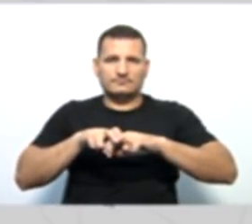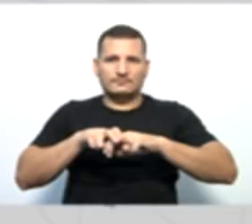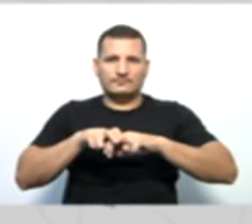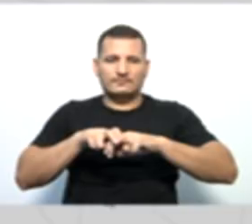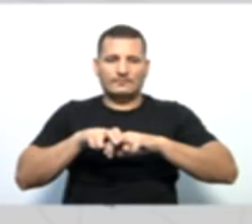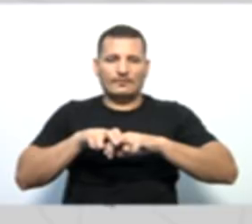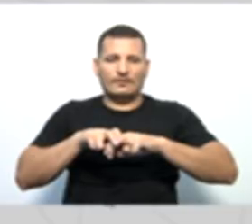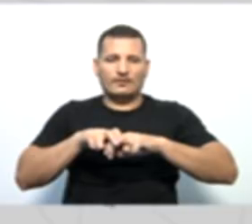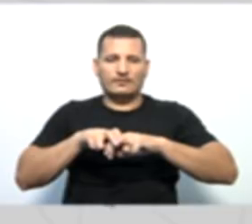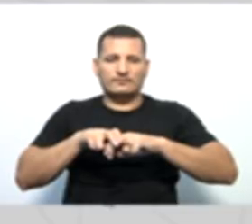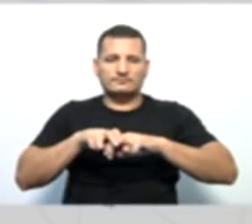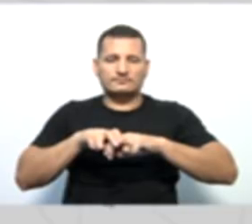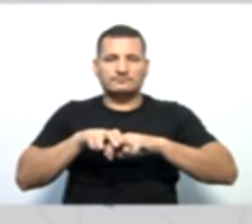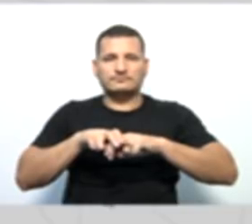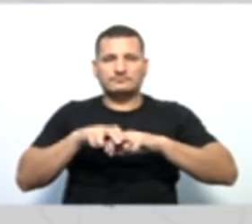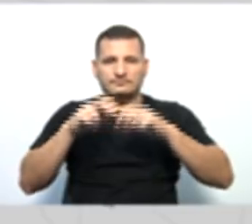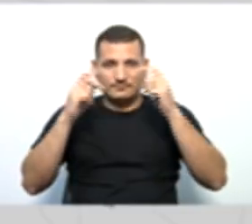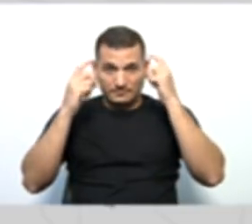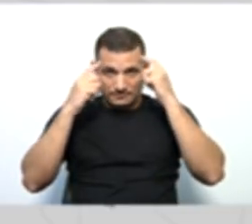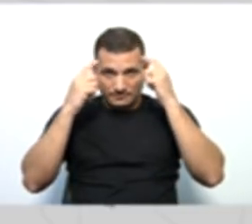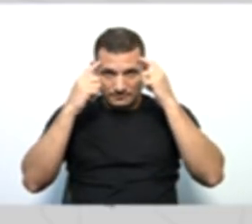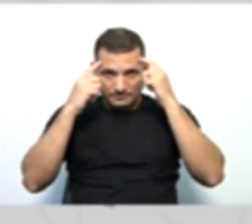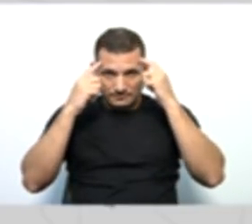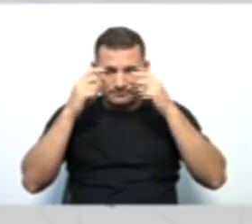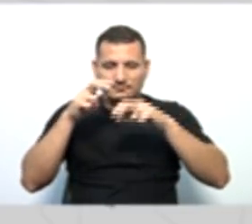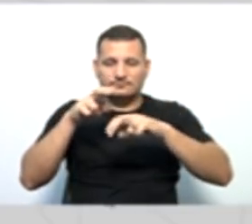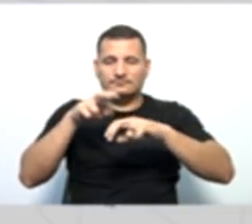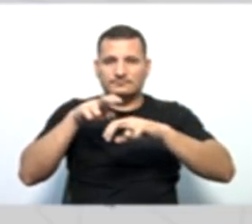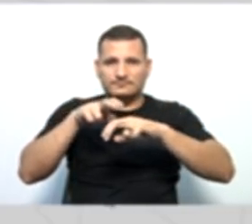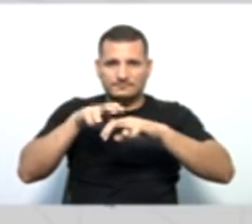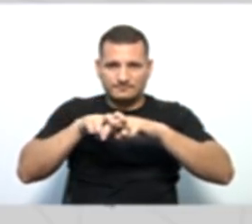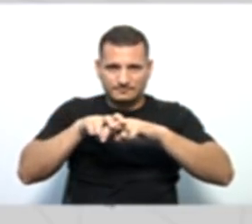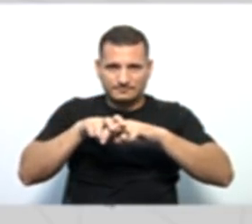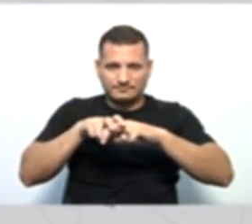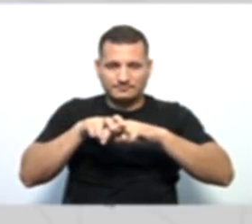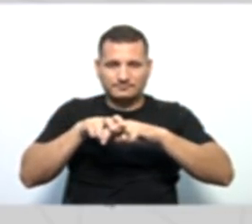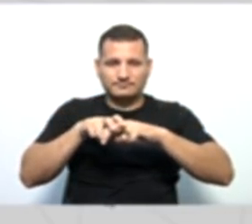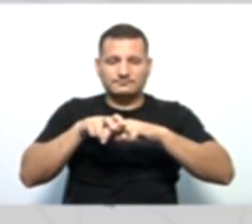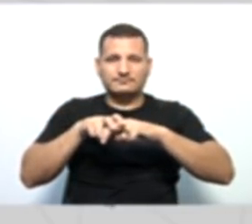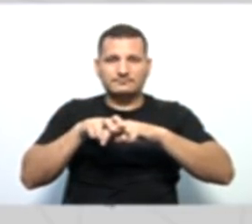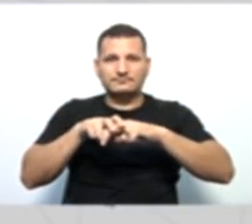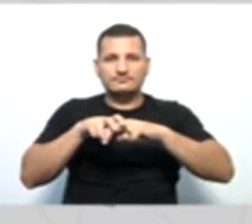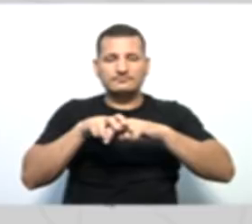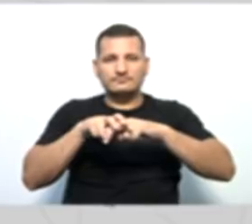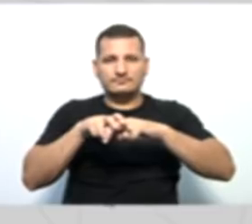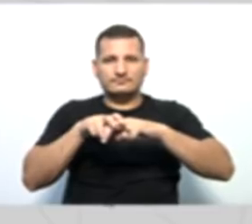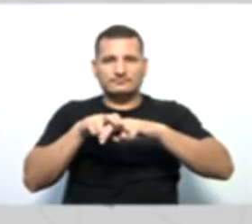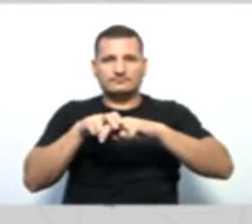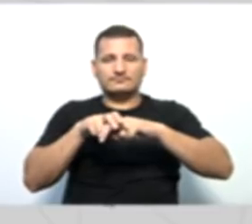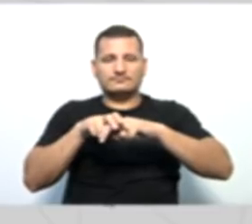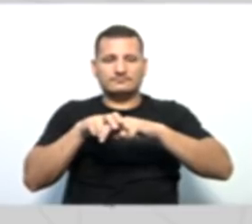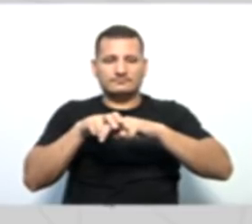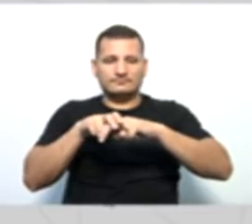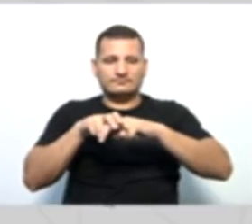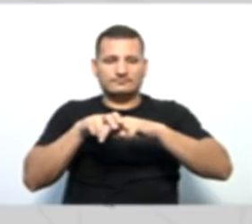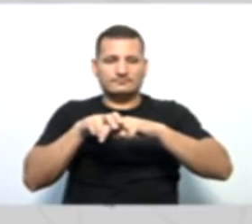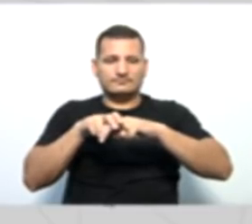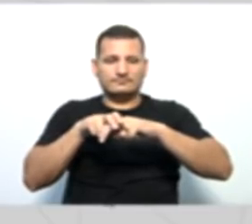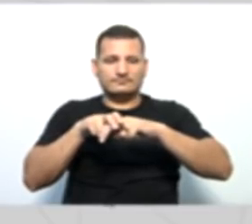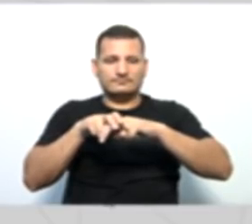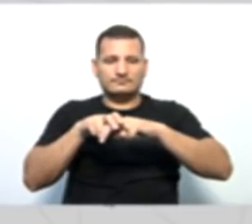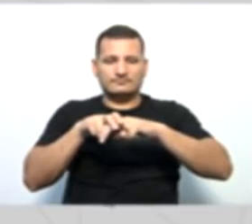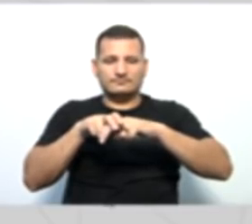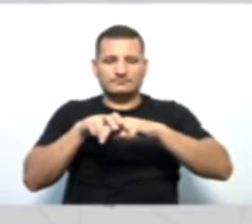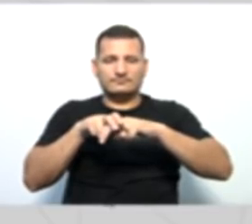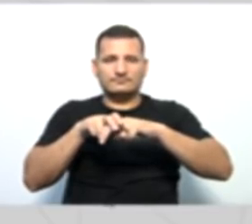como quem viaja de avião. Quem viaja de avião, de repente, quando o avião vai cair, o pessoal fala, olha, coloque sua cabeça entre as pernas. É como você está